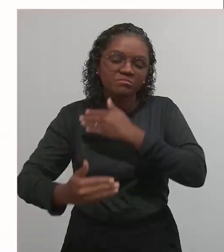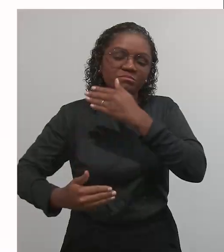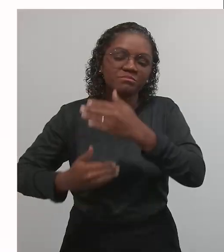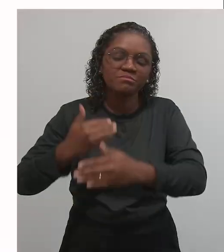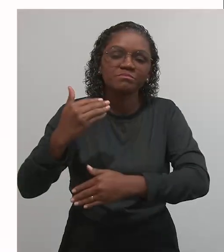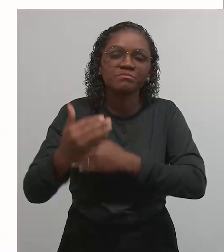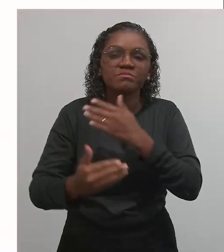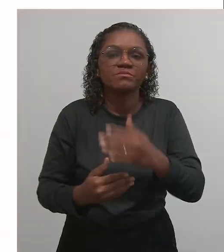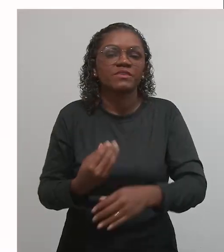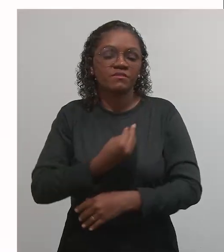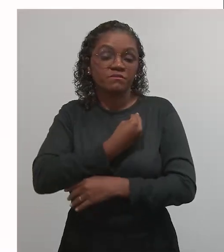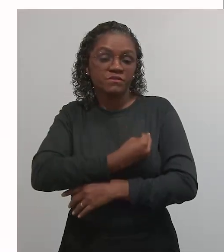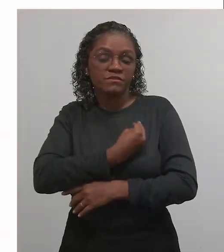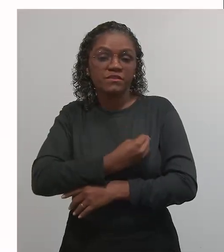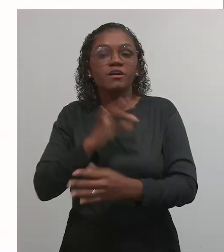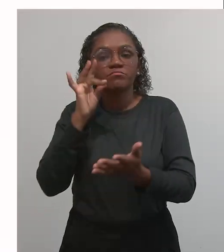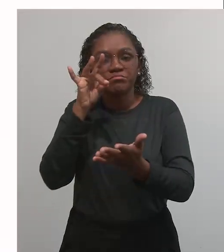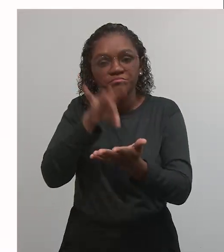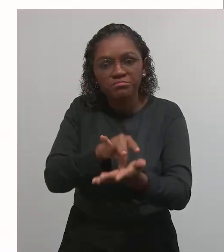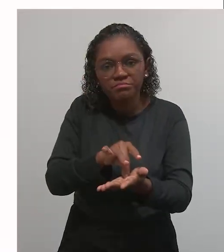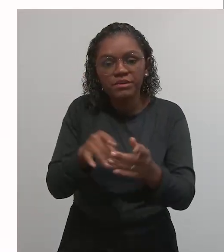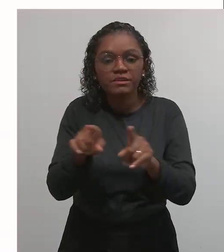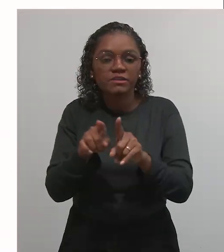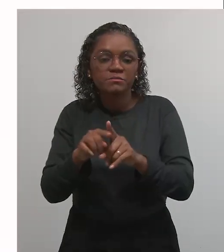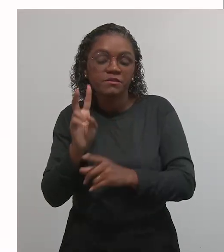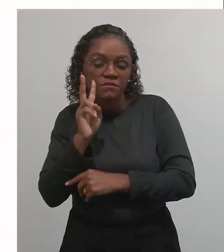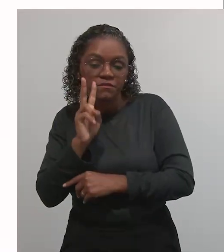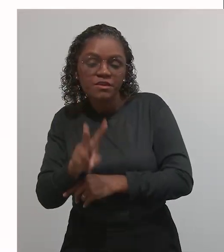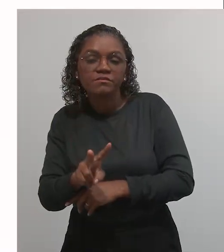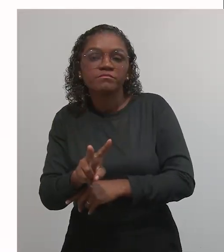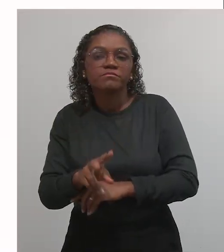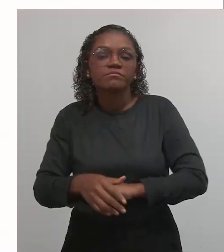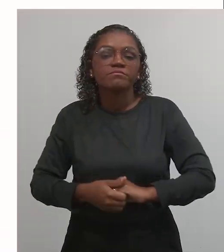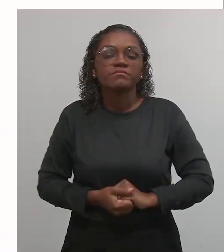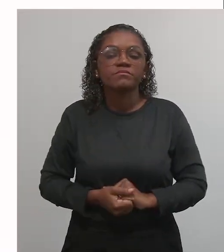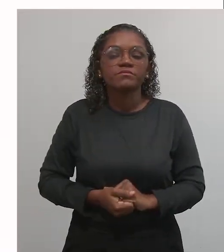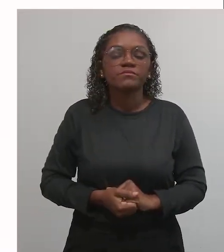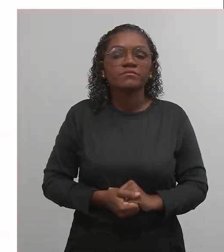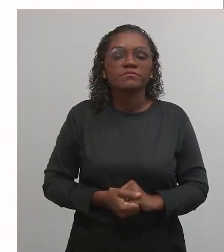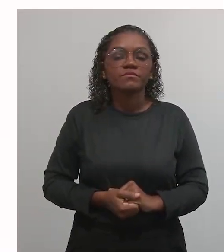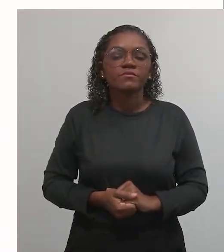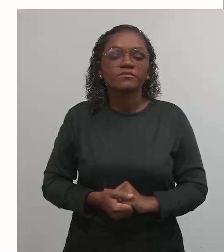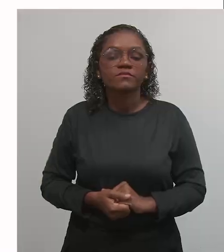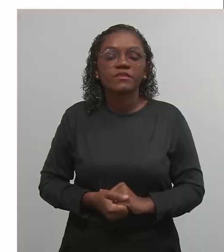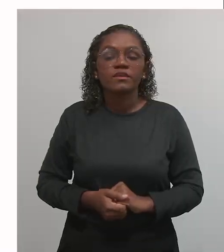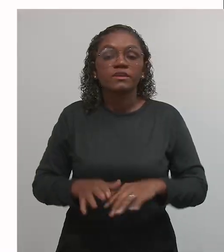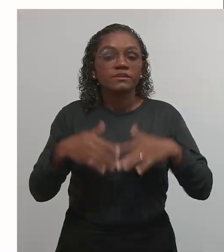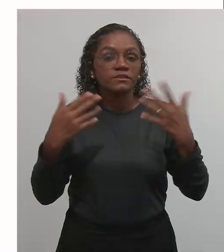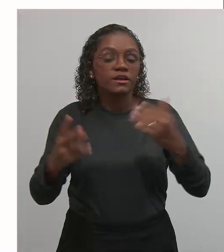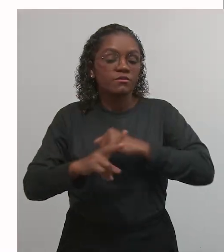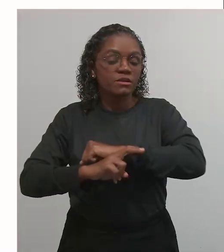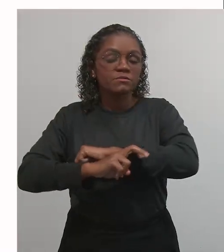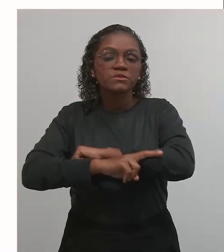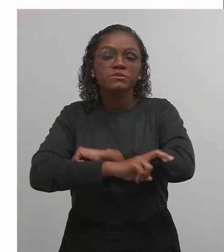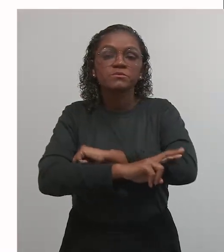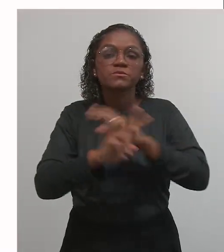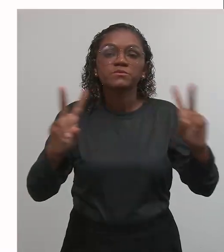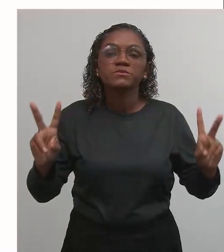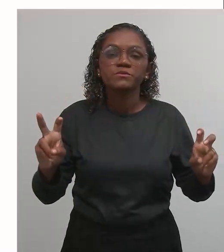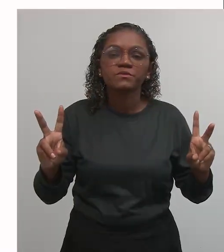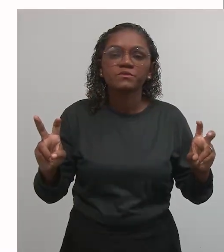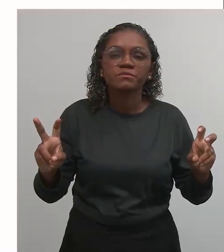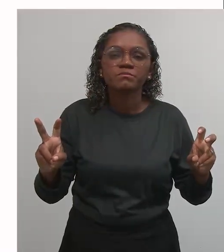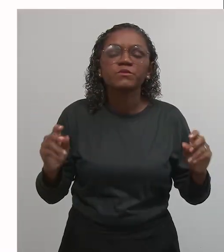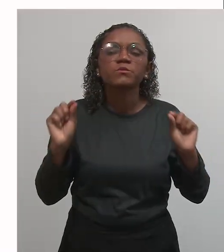vai realmente vivenciar e ver o objeto. E a epistemologia, no meio disso tudo, do que a gente está